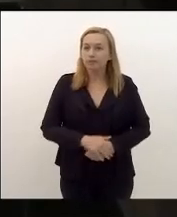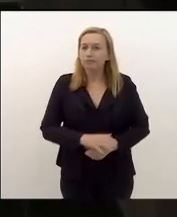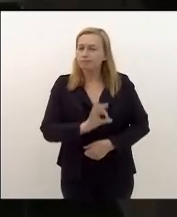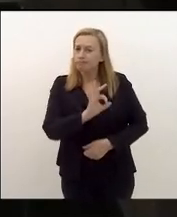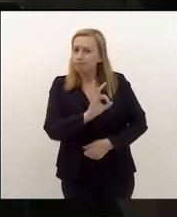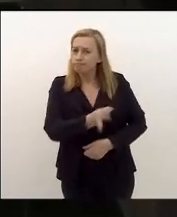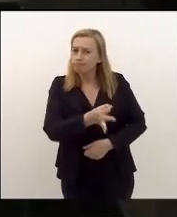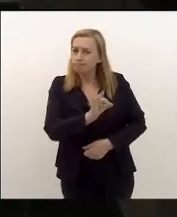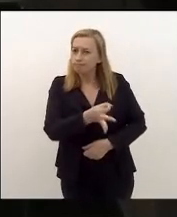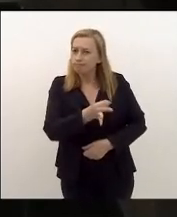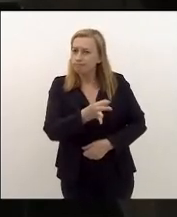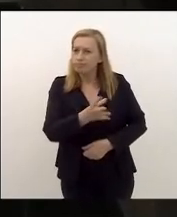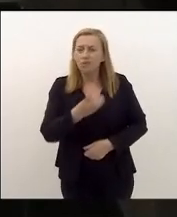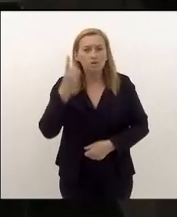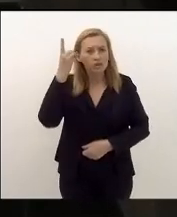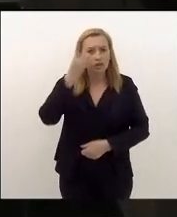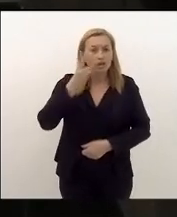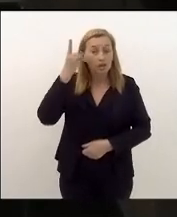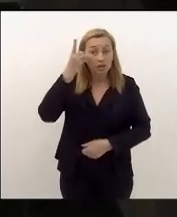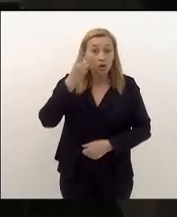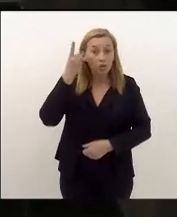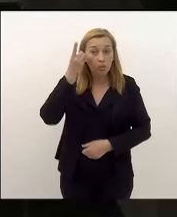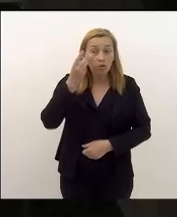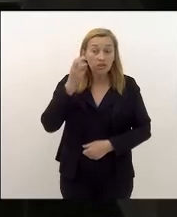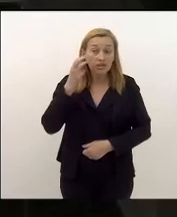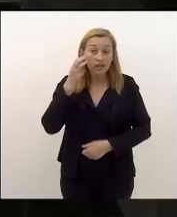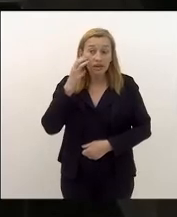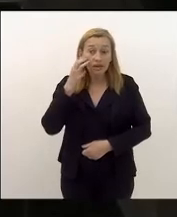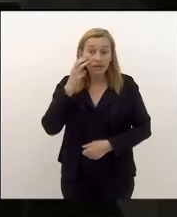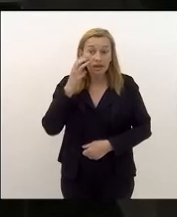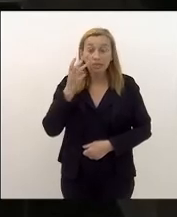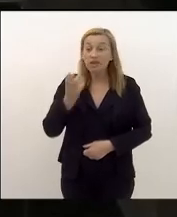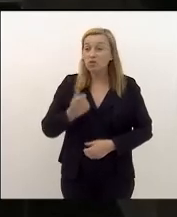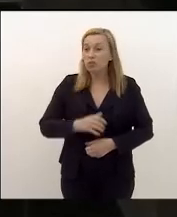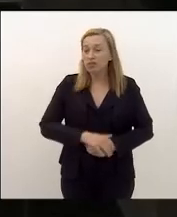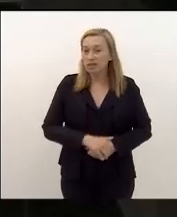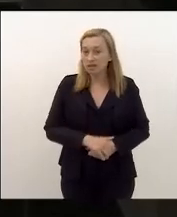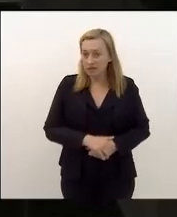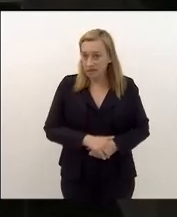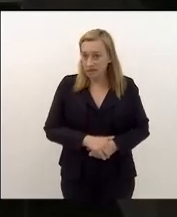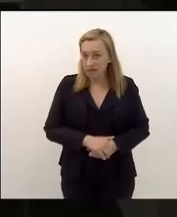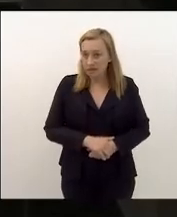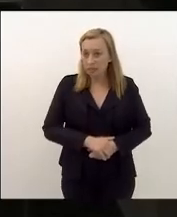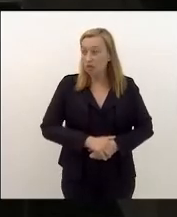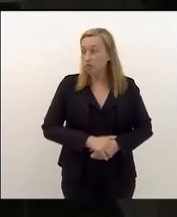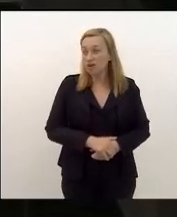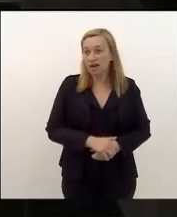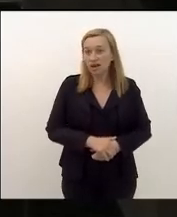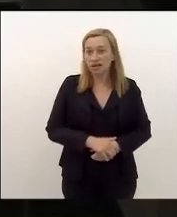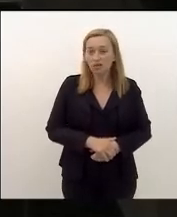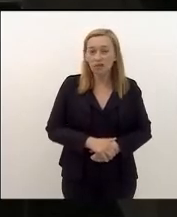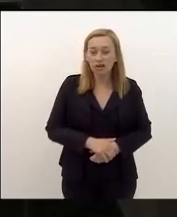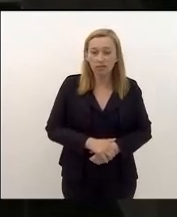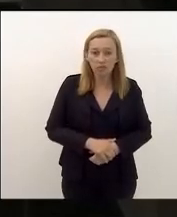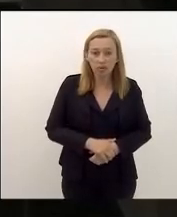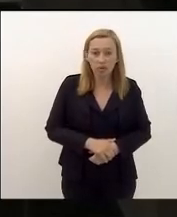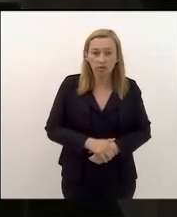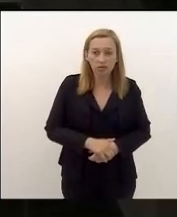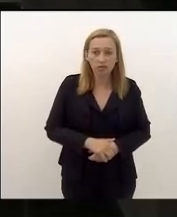Possivelmente, o deputado Valdeck teve a oportunidade de